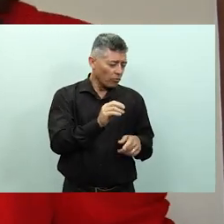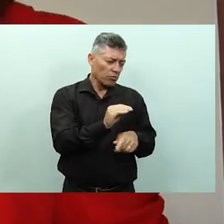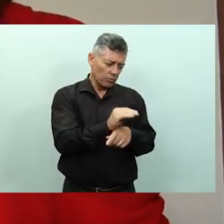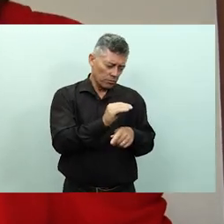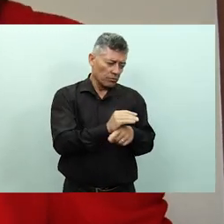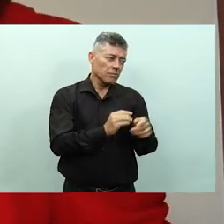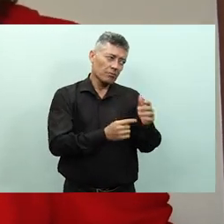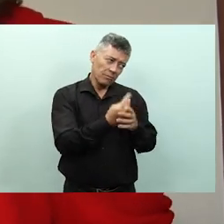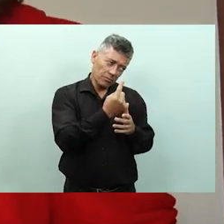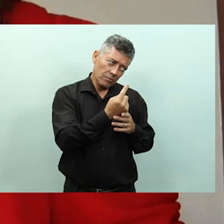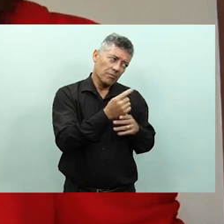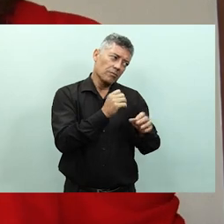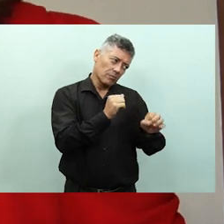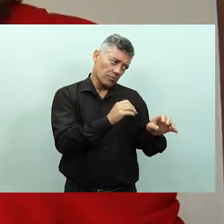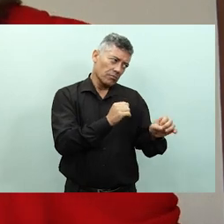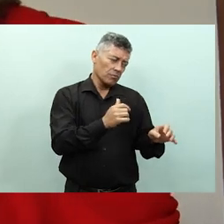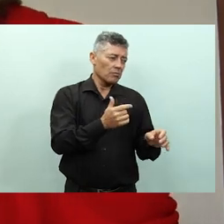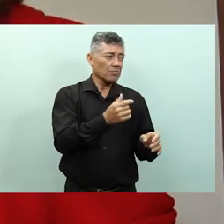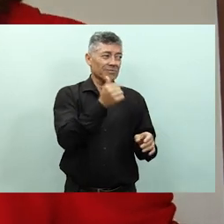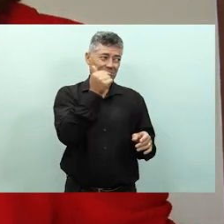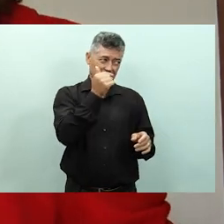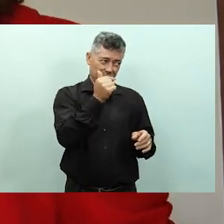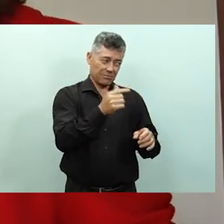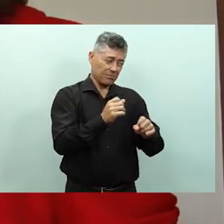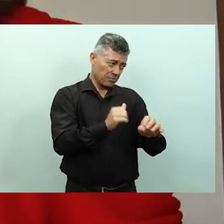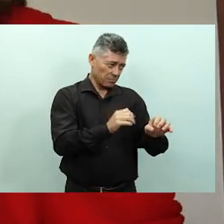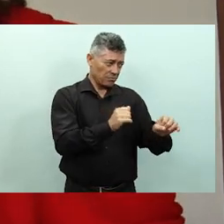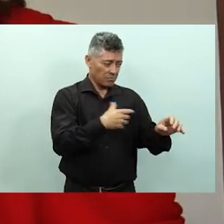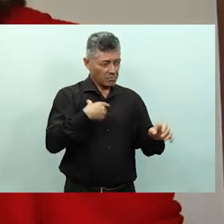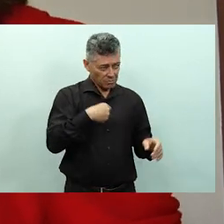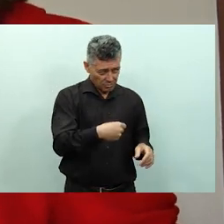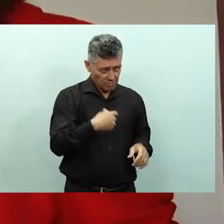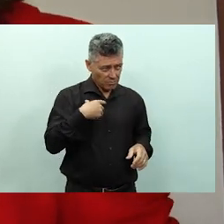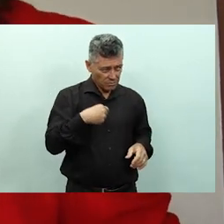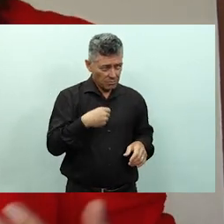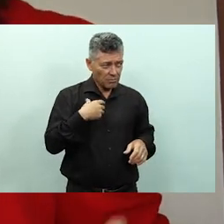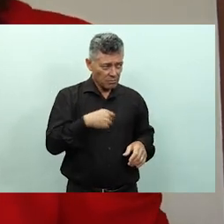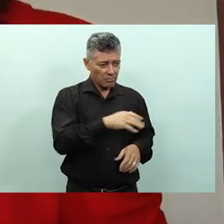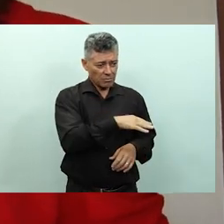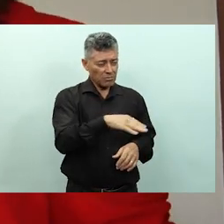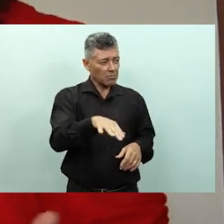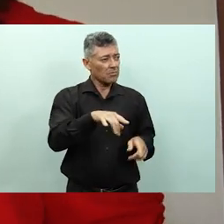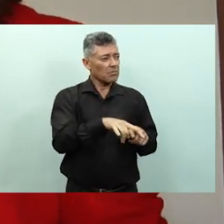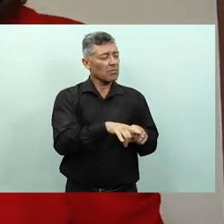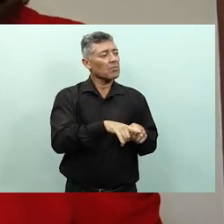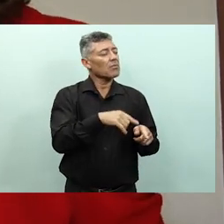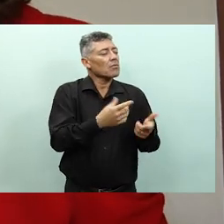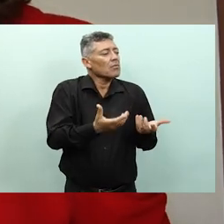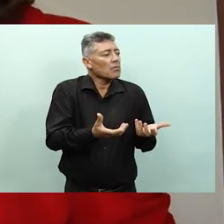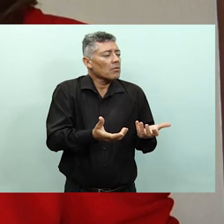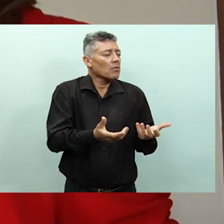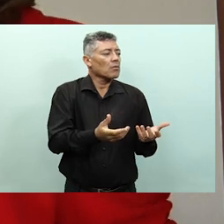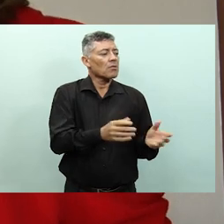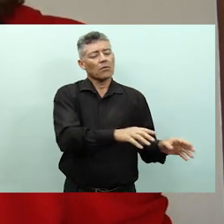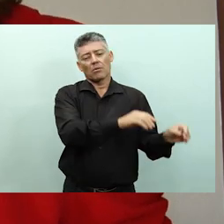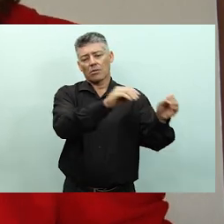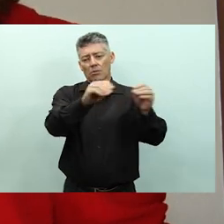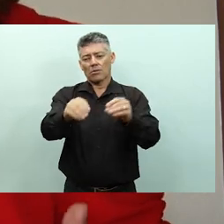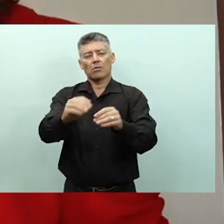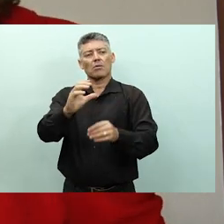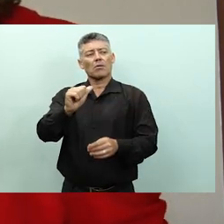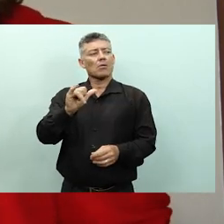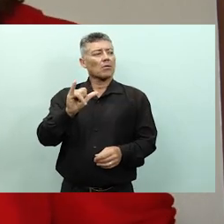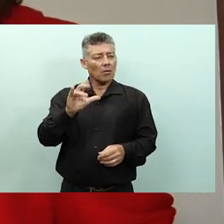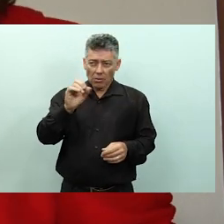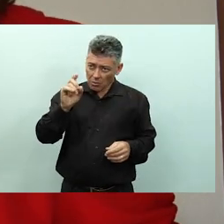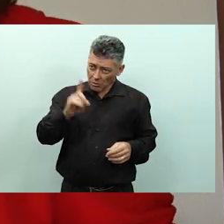Foi a primeira filha, né, de 7 filhos que minha avó teve. E depois, em seguida, foi para Caicó, onde residia